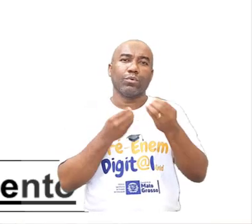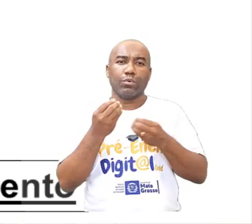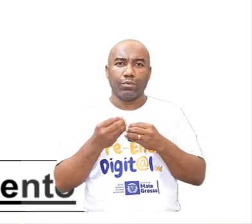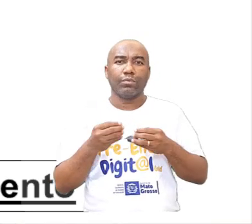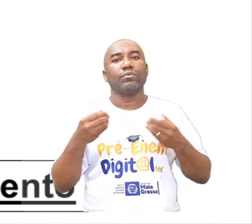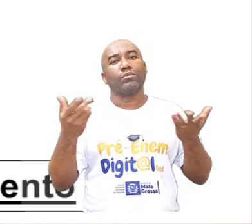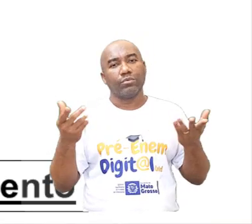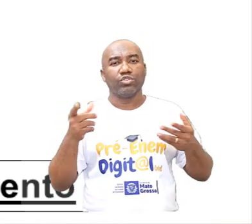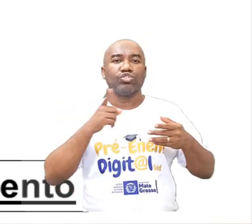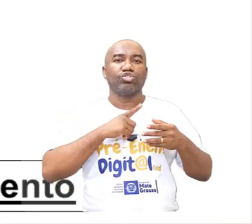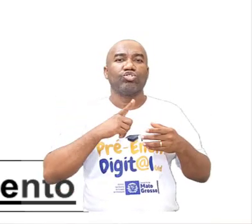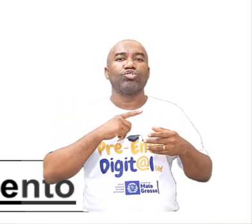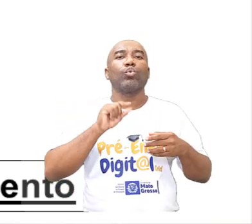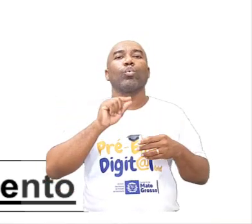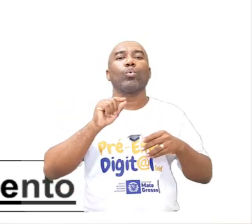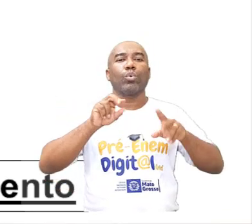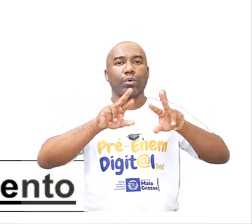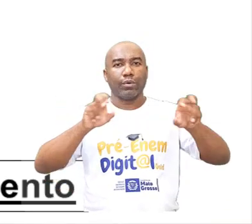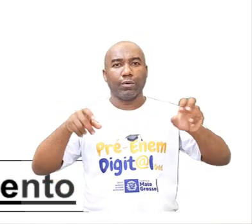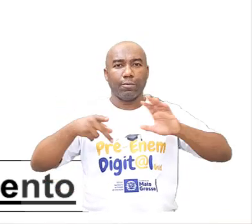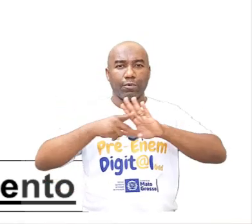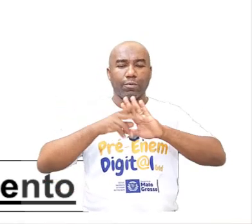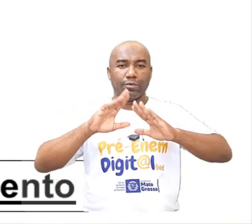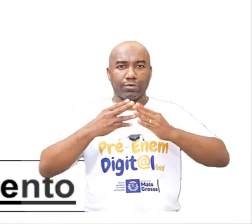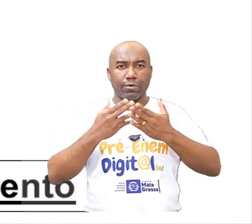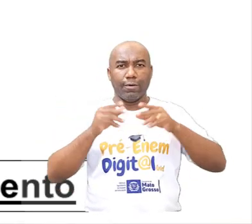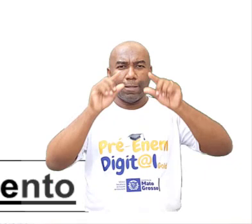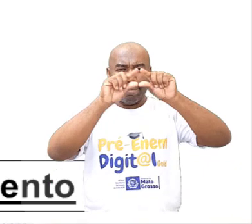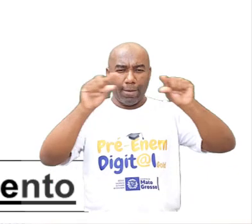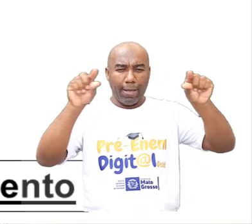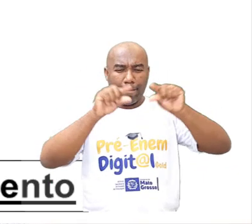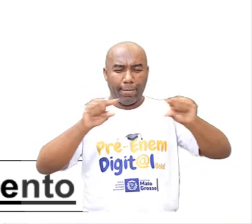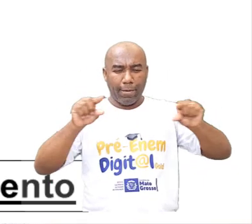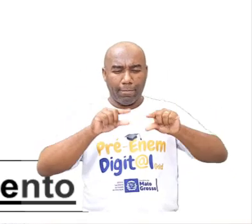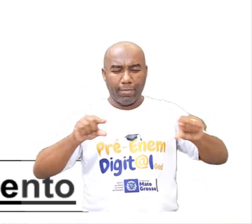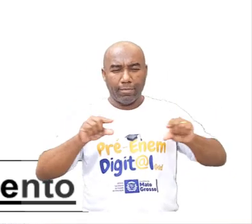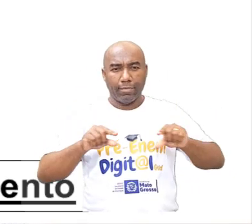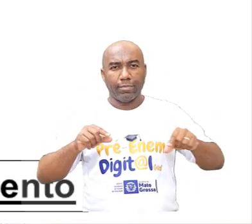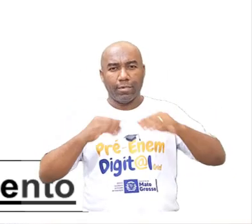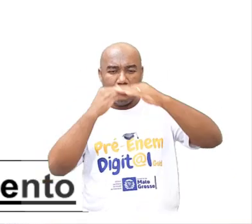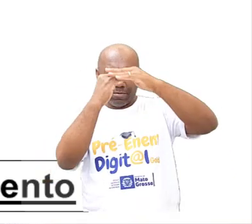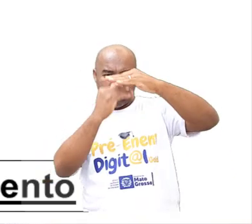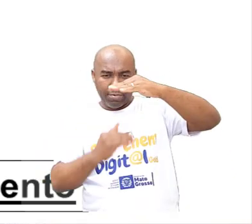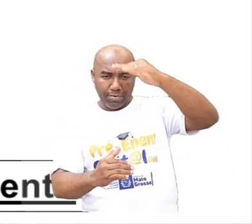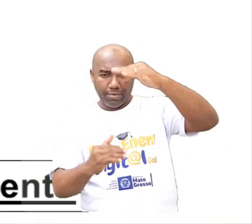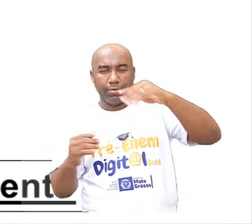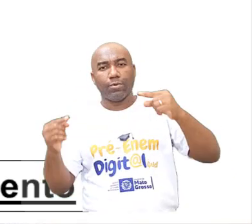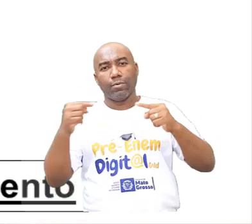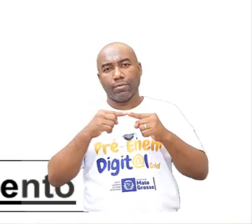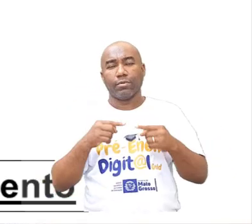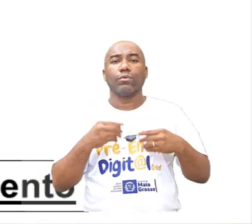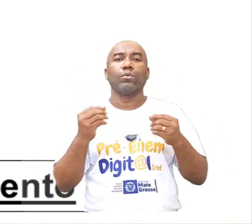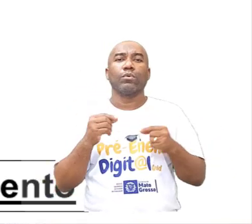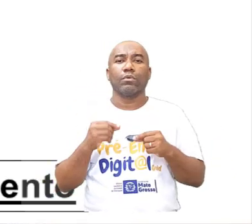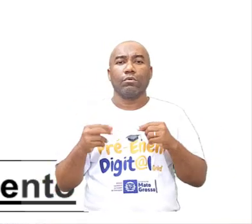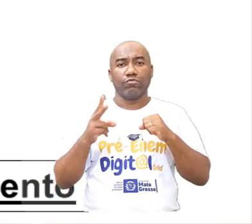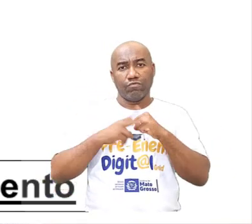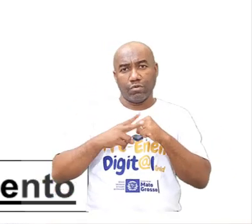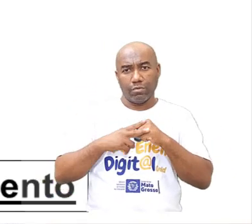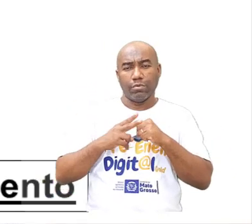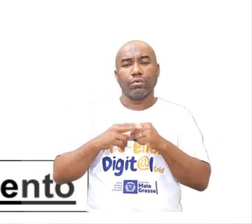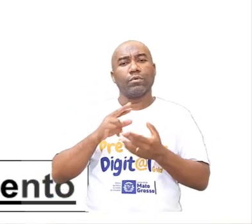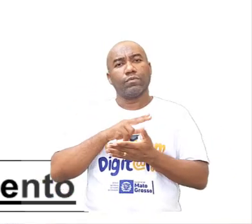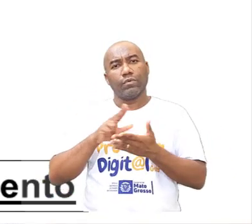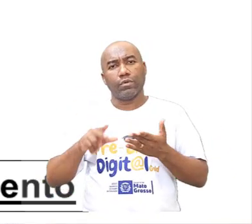ela diz, ademais compete à escola. Escola é o segundo agente. Em parceria com as empresas, e aqui eu tenho o